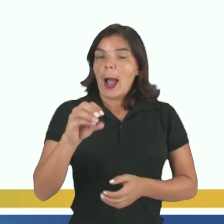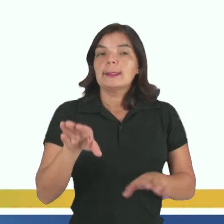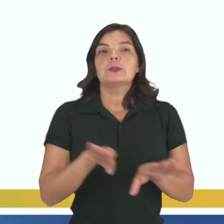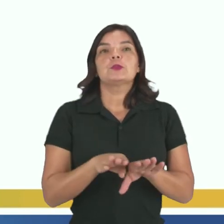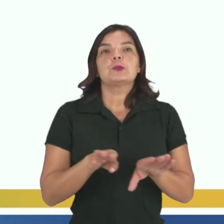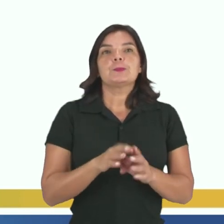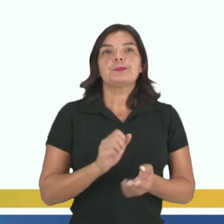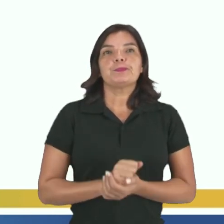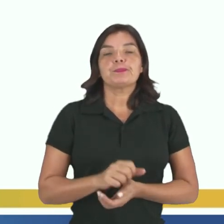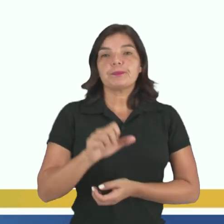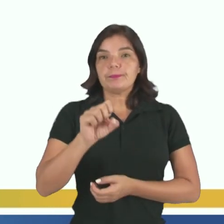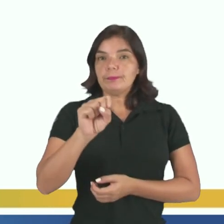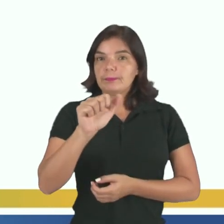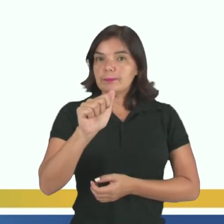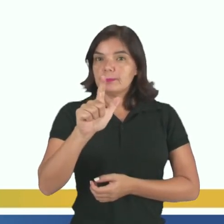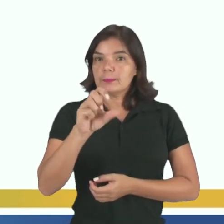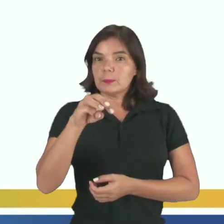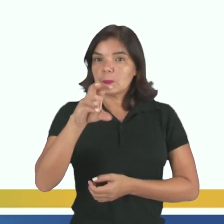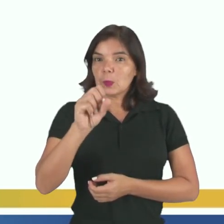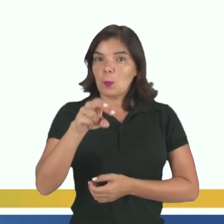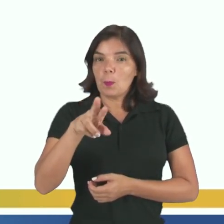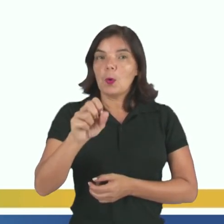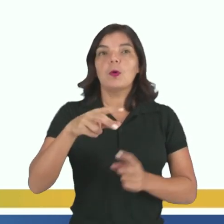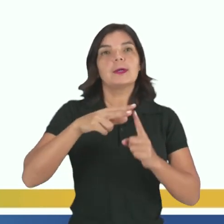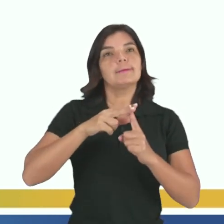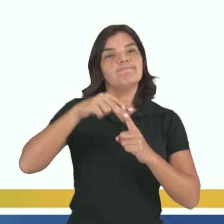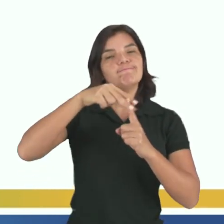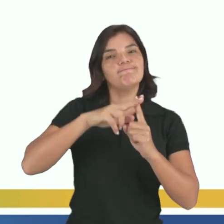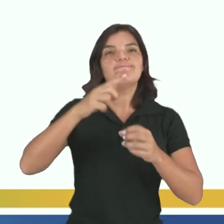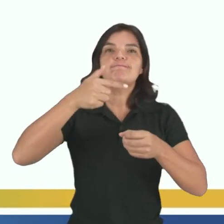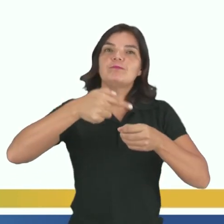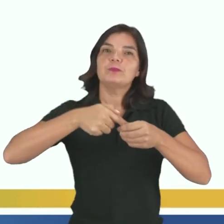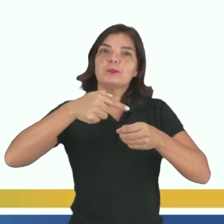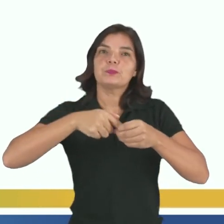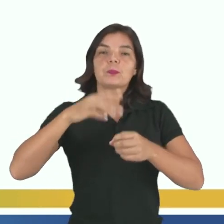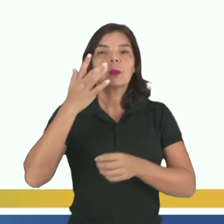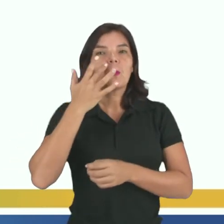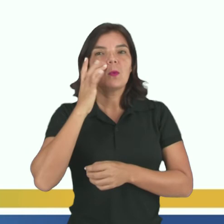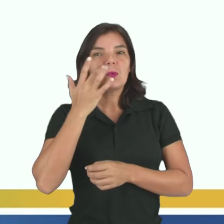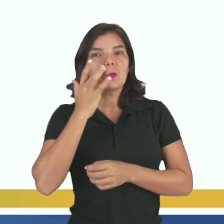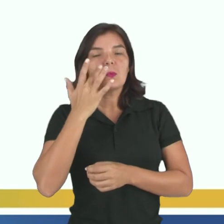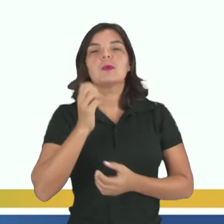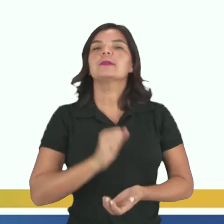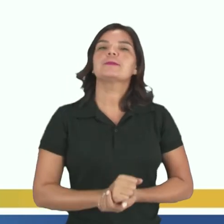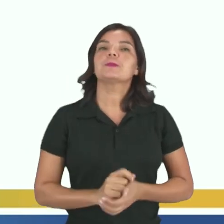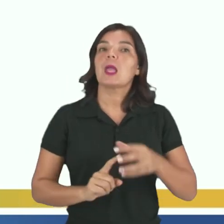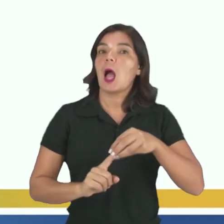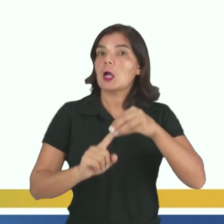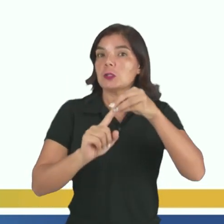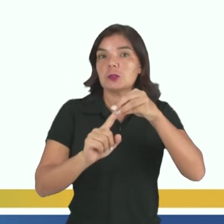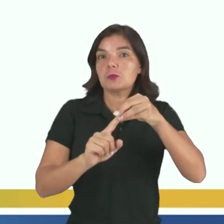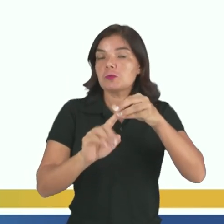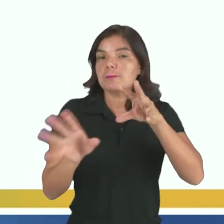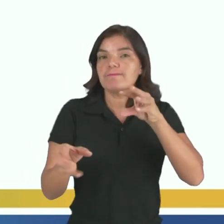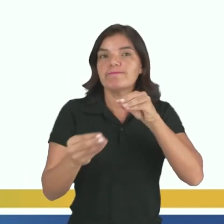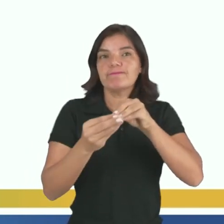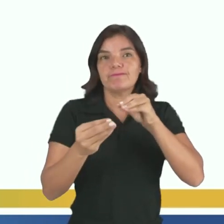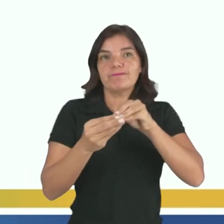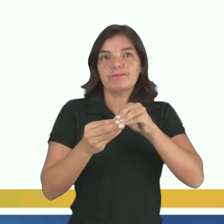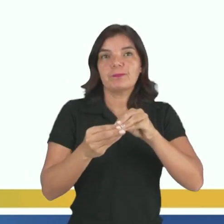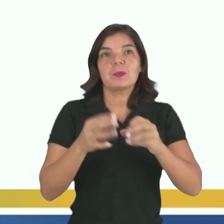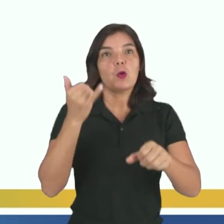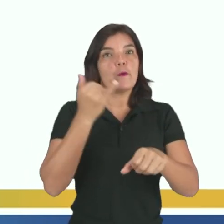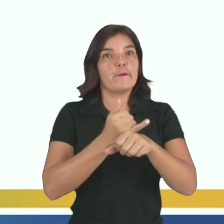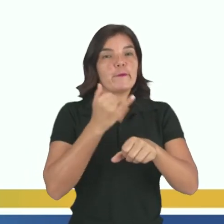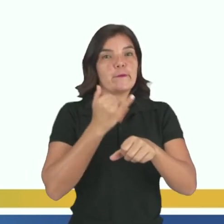forma, salmoura, refrigerante, gasolina, o ouro 18 quilates. As únicas que não vão se encaixar aí no caso vai ser o